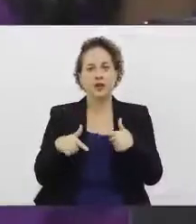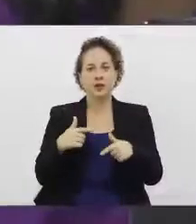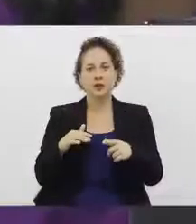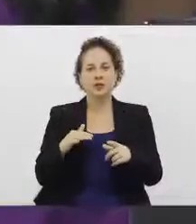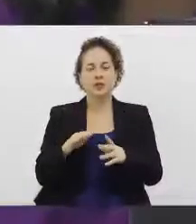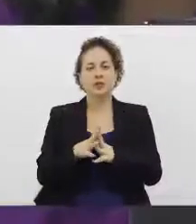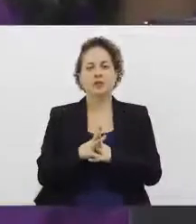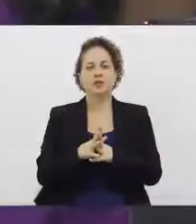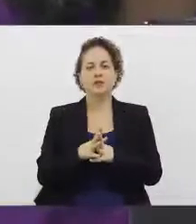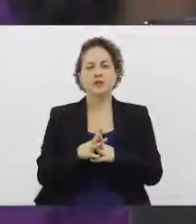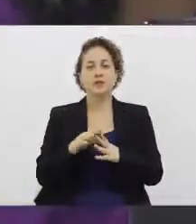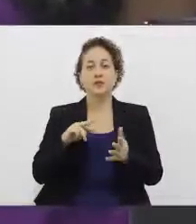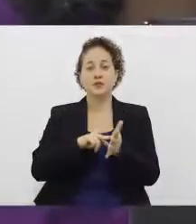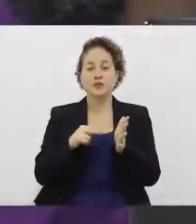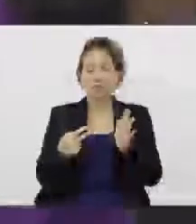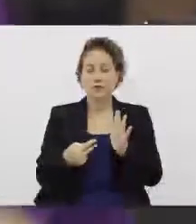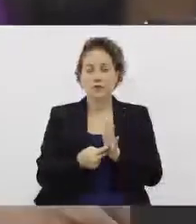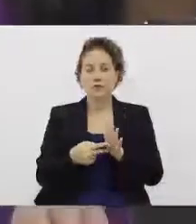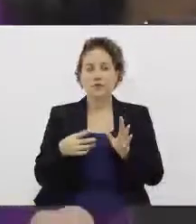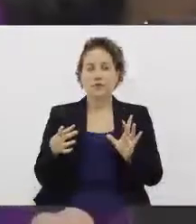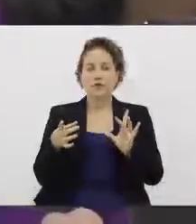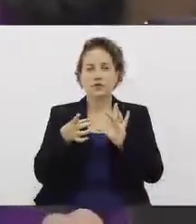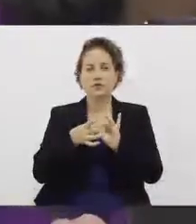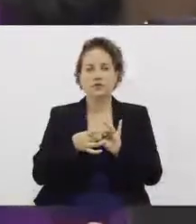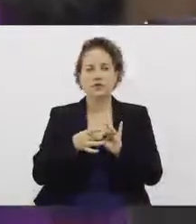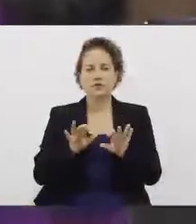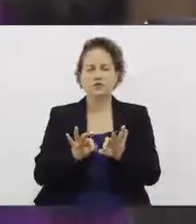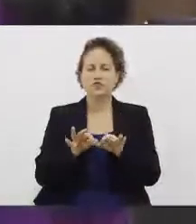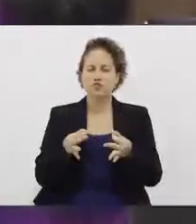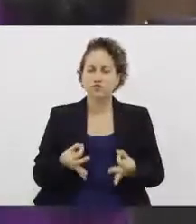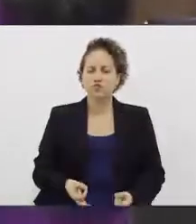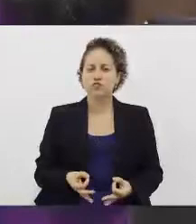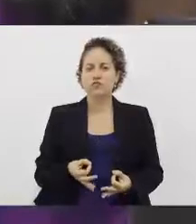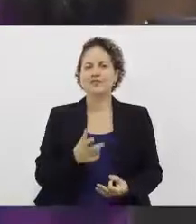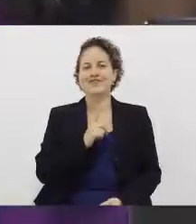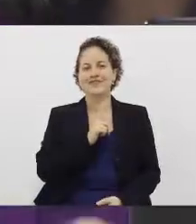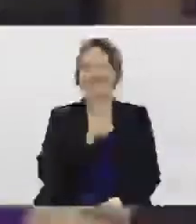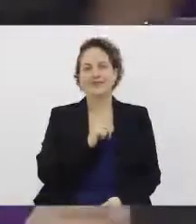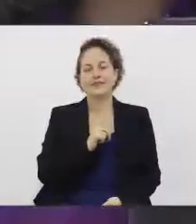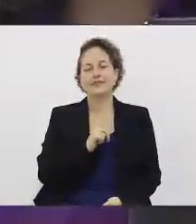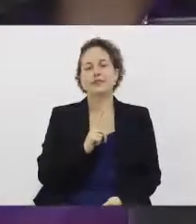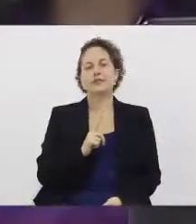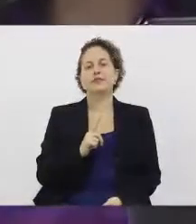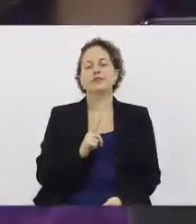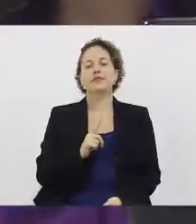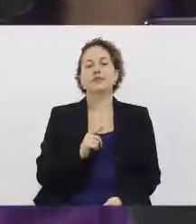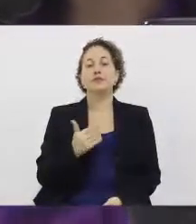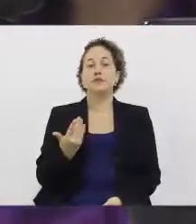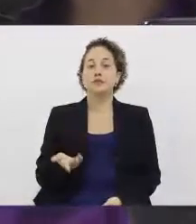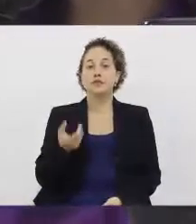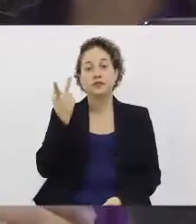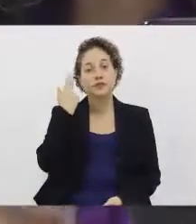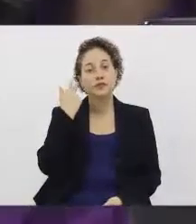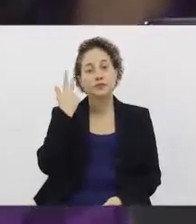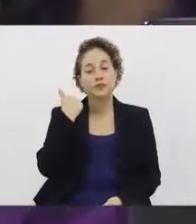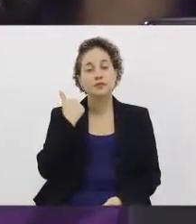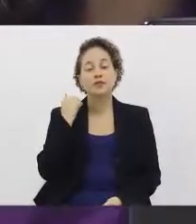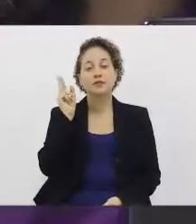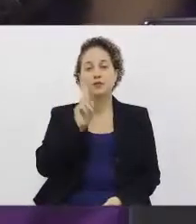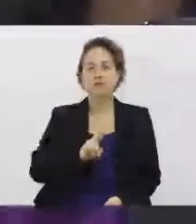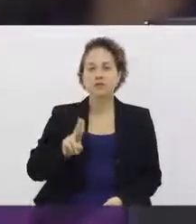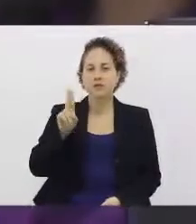Uma filosofia-chave do Just-in-Time é a simplificação. O Just-in-Time costuma utilizar,